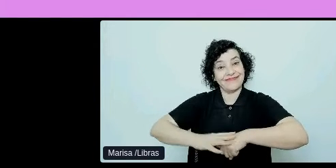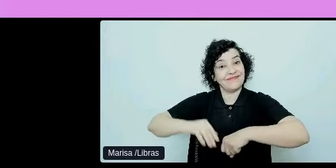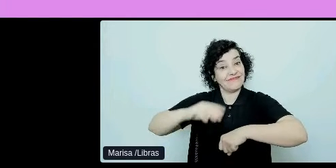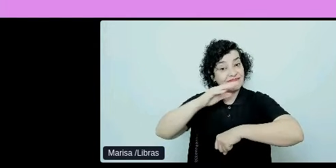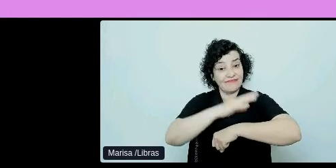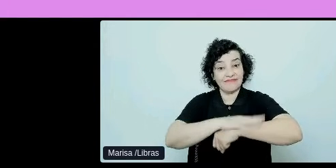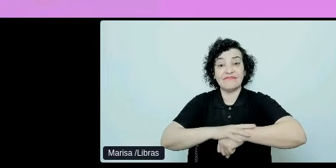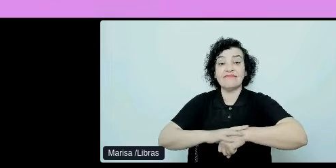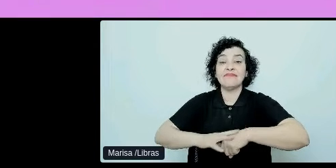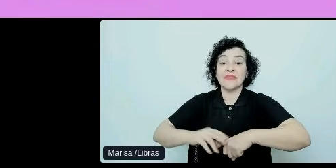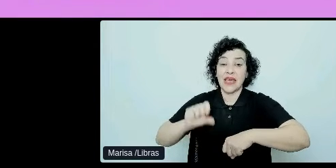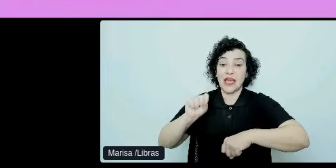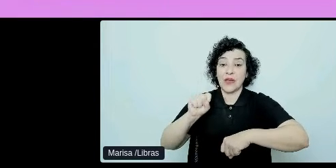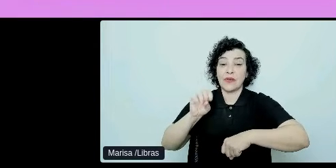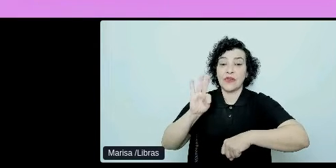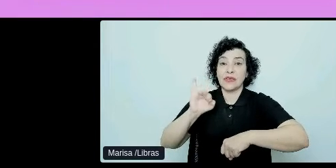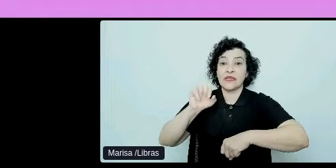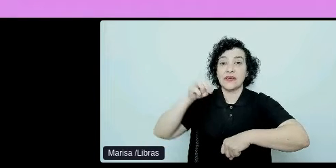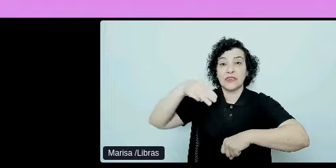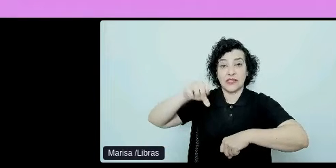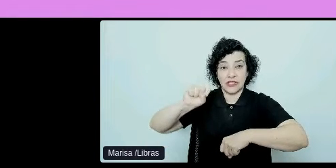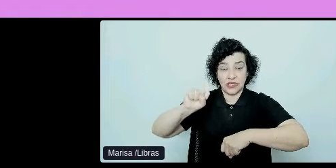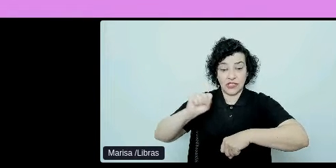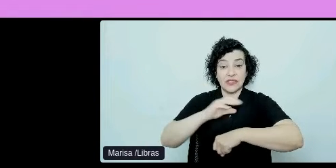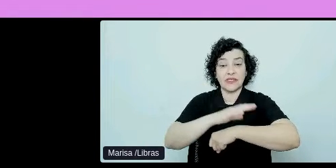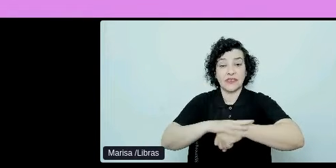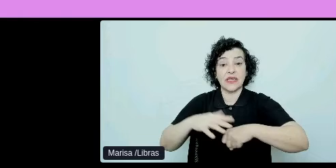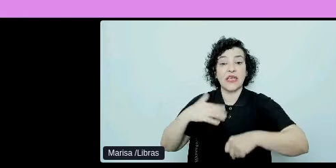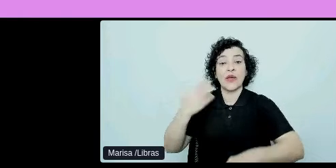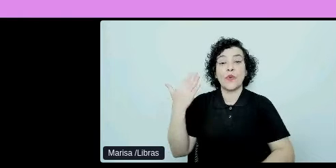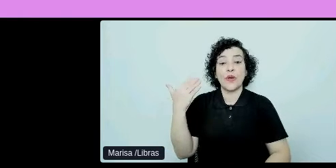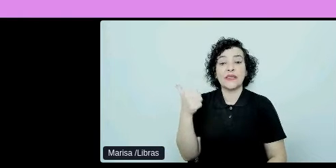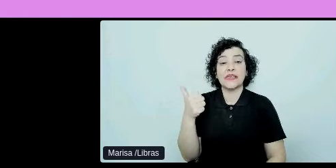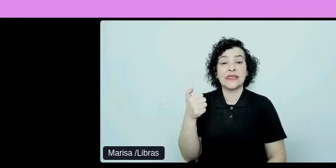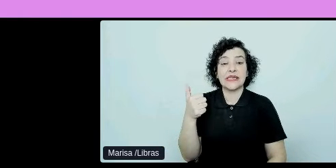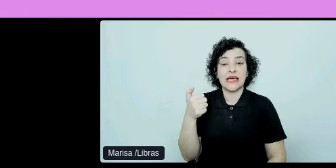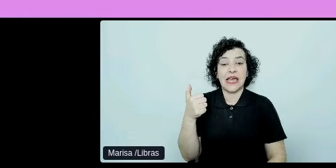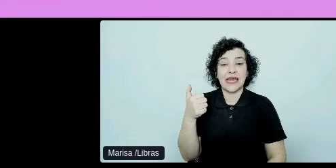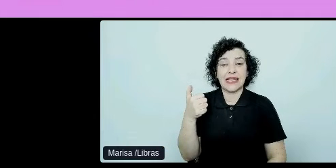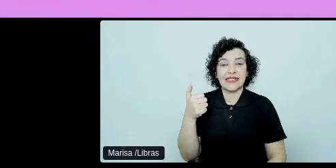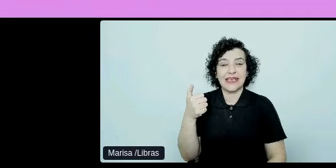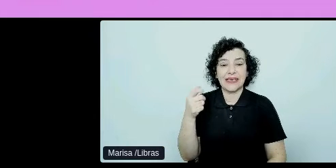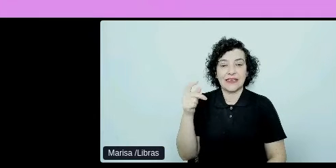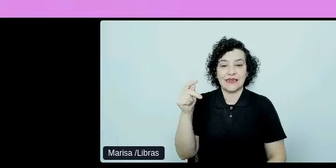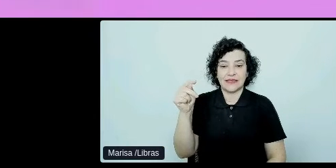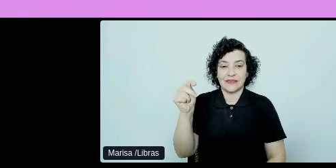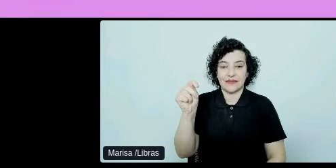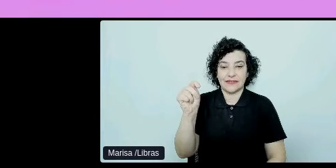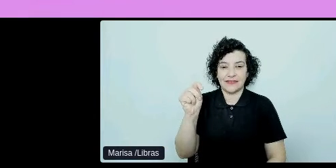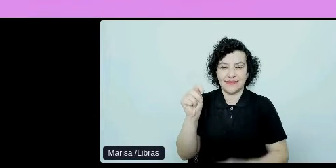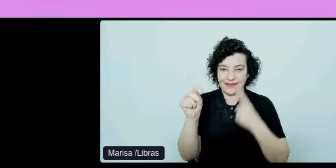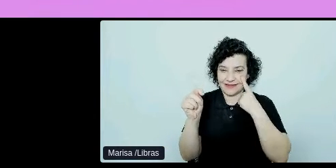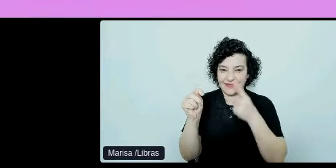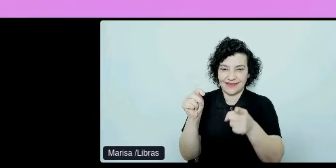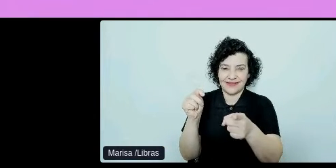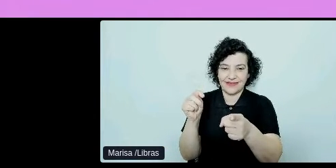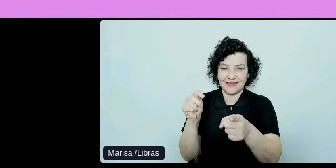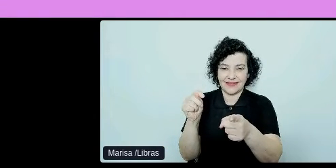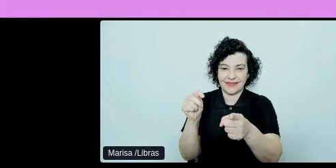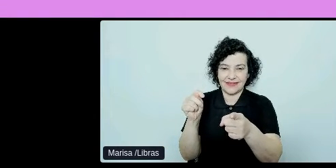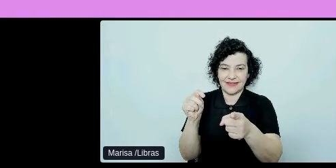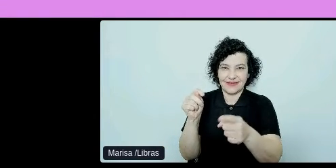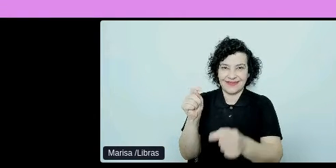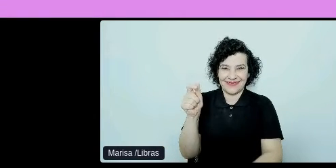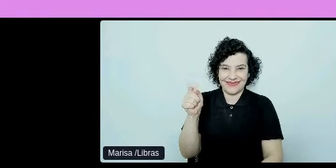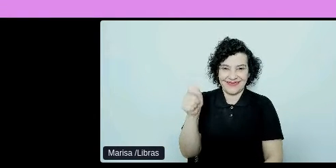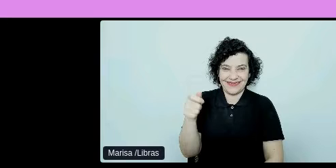é um sim. Eu estava com a caneta na mão, colocando o dedo entre essa, eu não sei nem como é que chama isso, meu